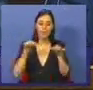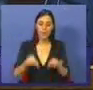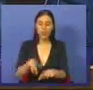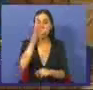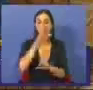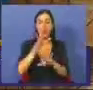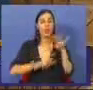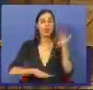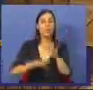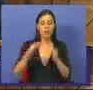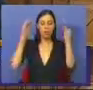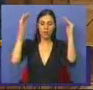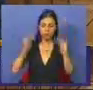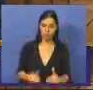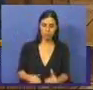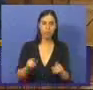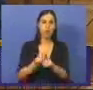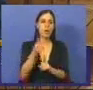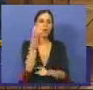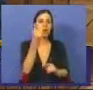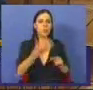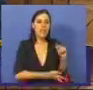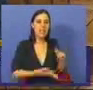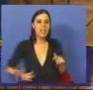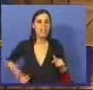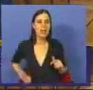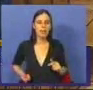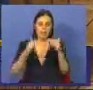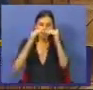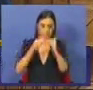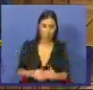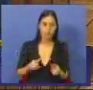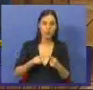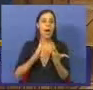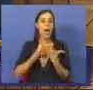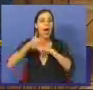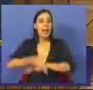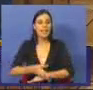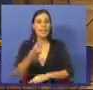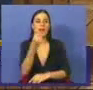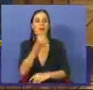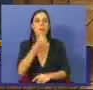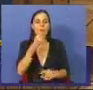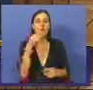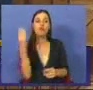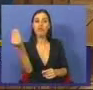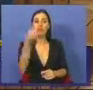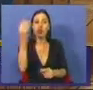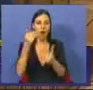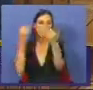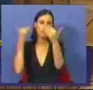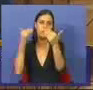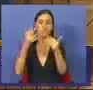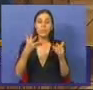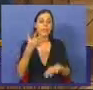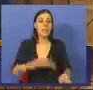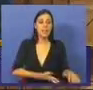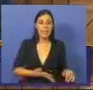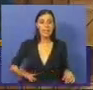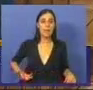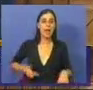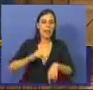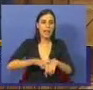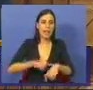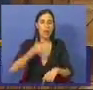Governo fez, foi reduzir a cobertura do subsídio de desemprego, reduzir o acesso do subsídio de desemprego aos mais jovens ou aos desempregados de longa